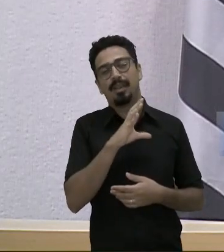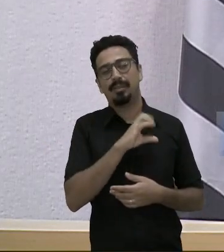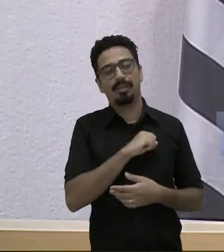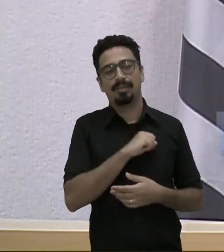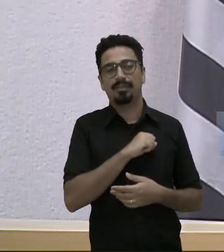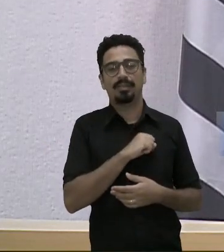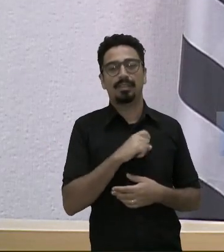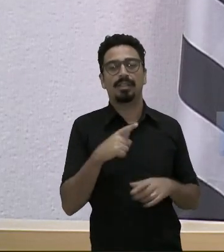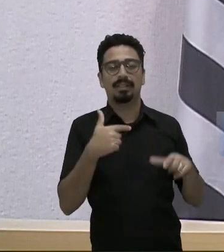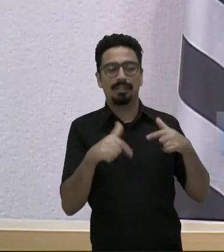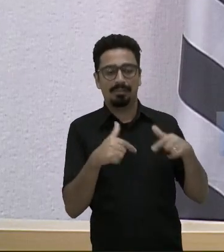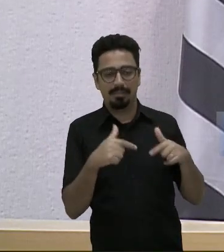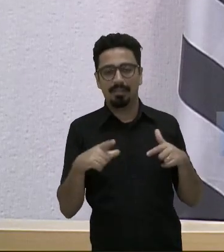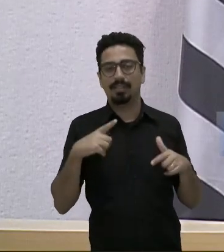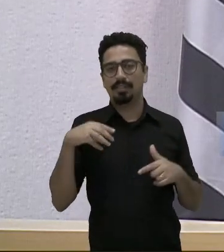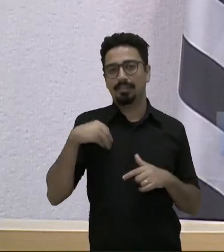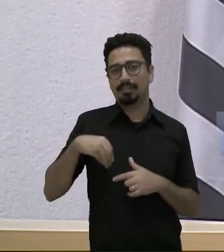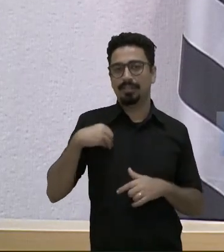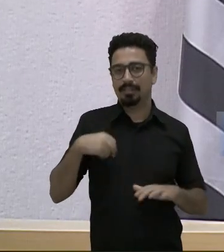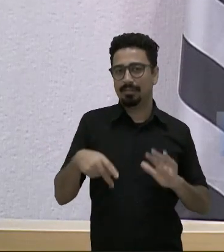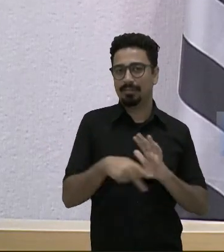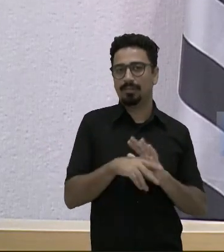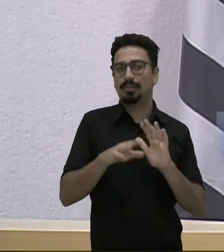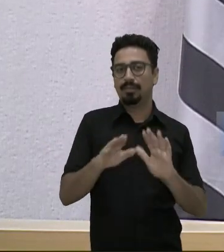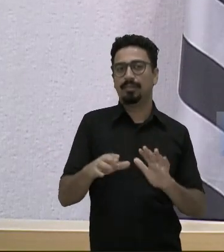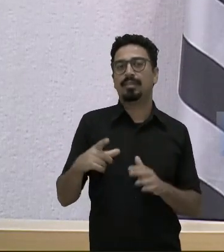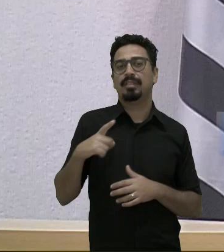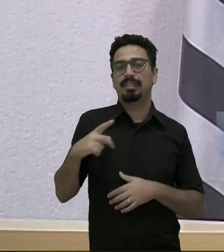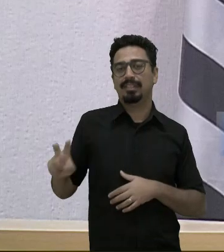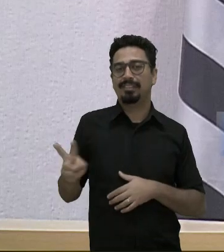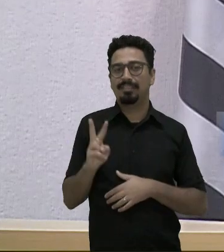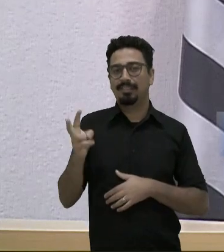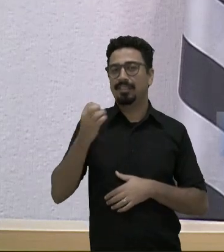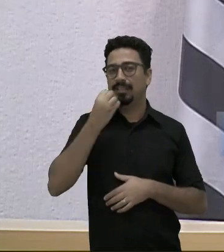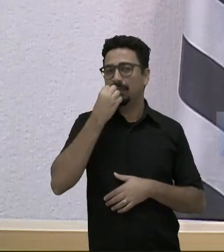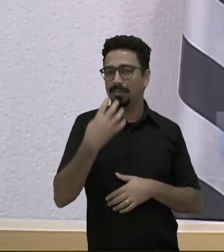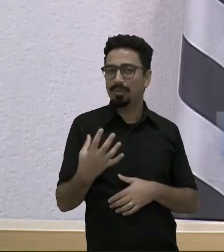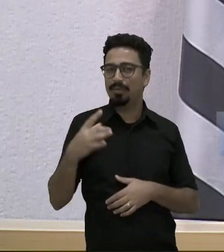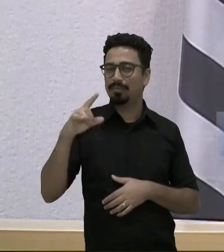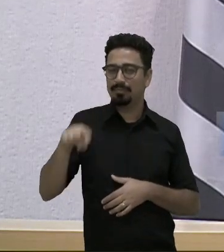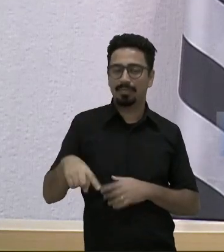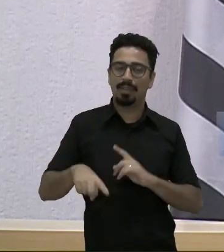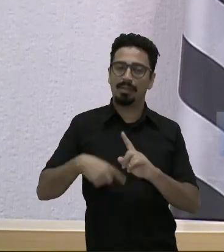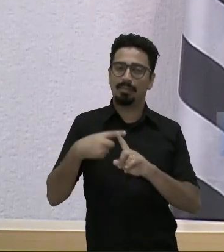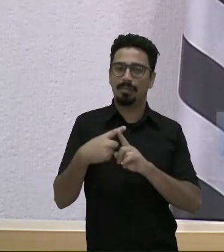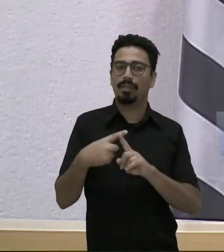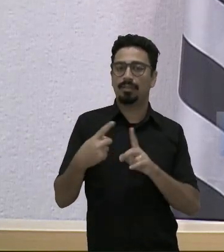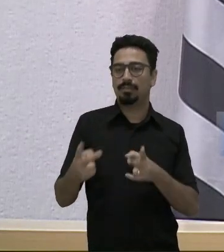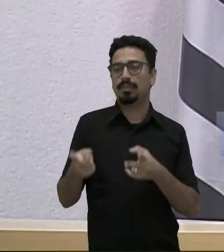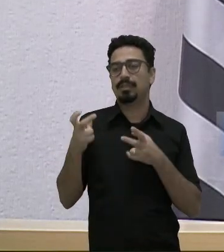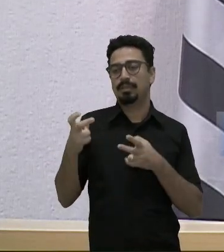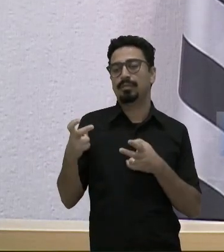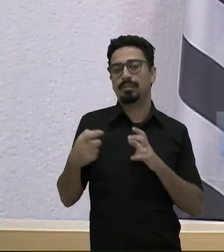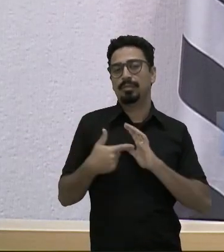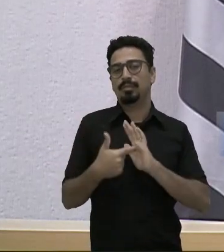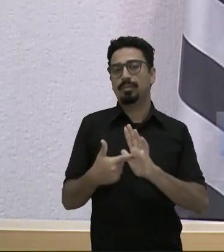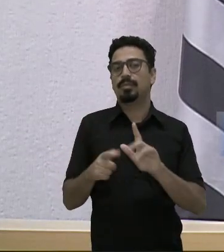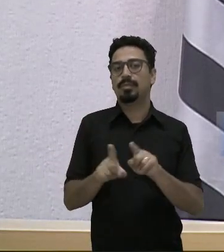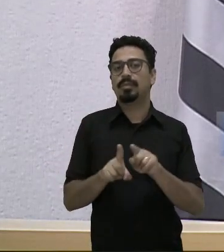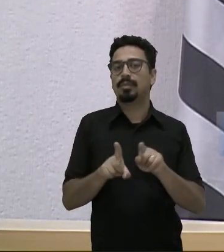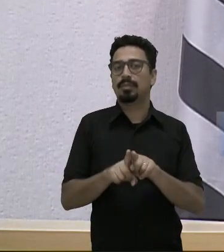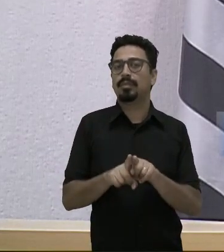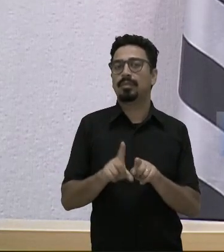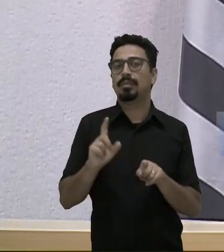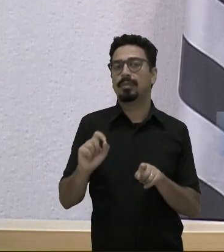o seu trabalho, você tem o seu salário, mas uma gorjeta bem dada é um reconhecimento a mais. E aquilo se reverte a partir do momento